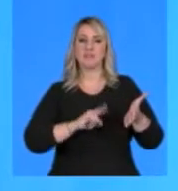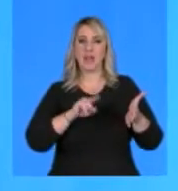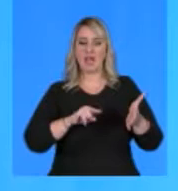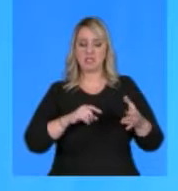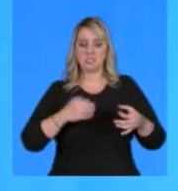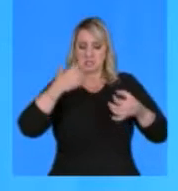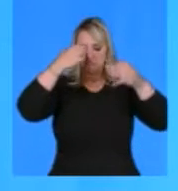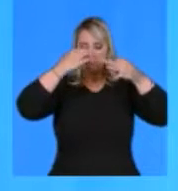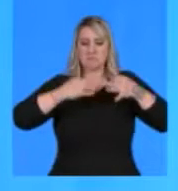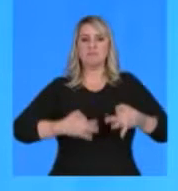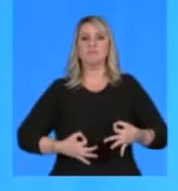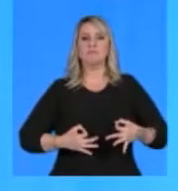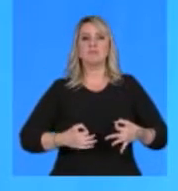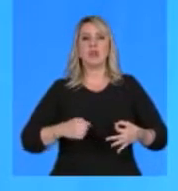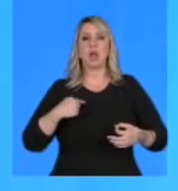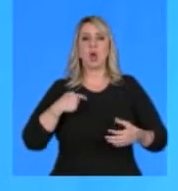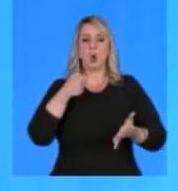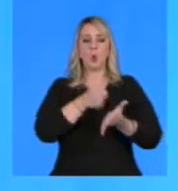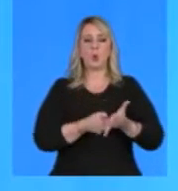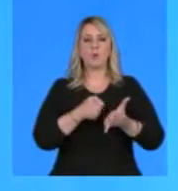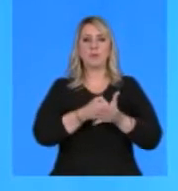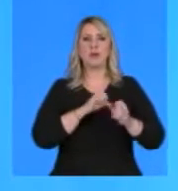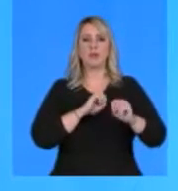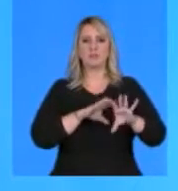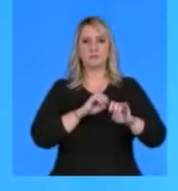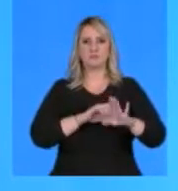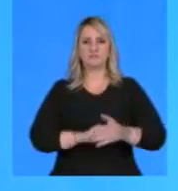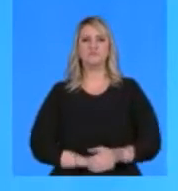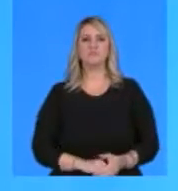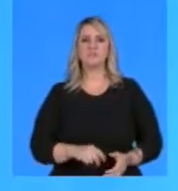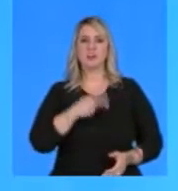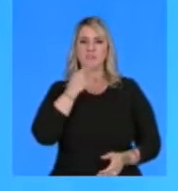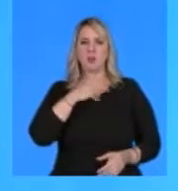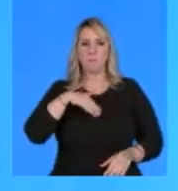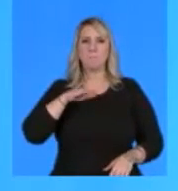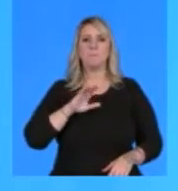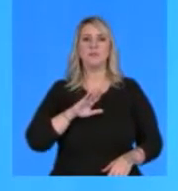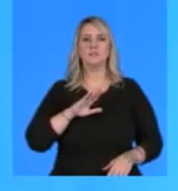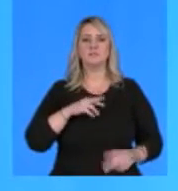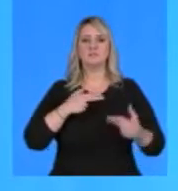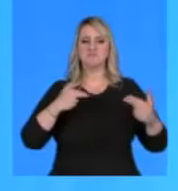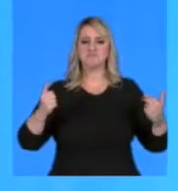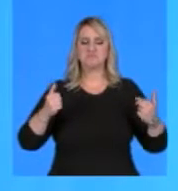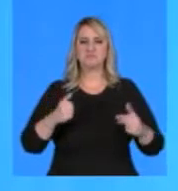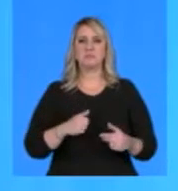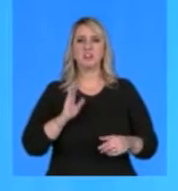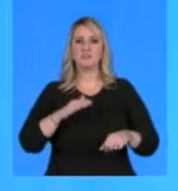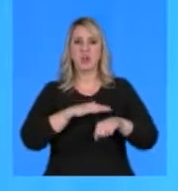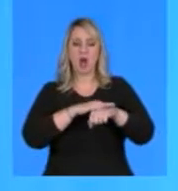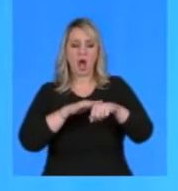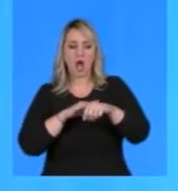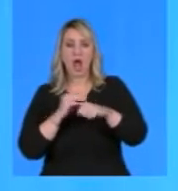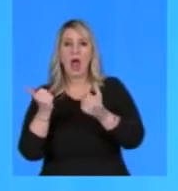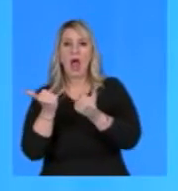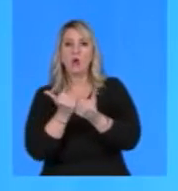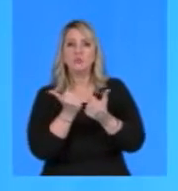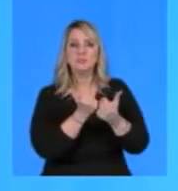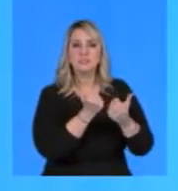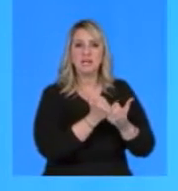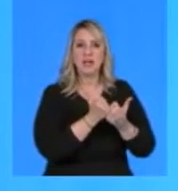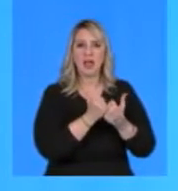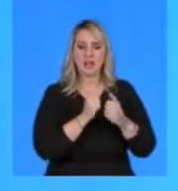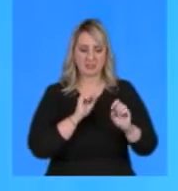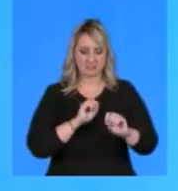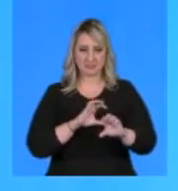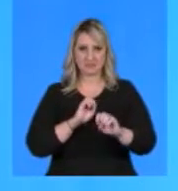moral que eu vou lutar pela educação e digo mais se e conversando com as auxiliares de